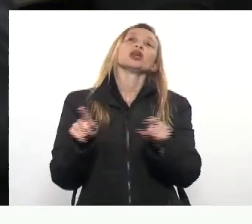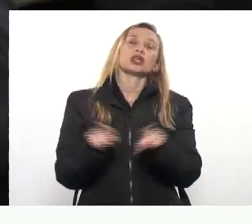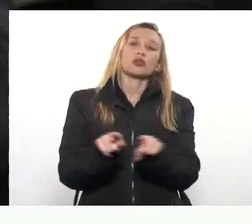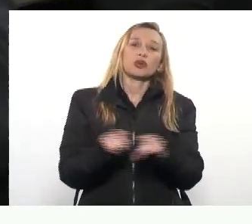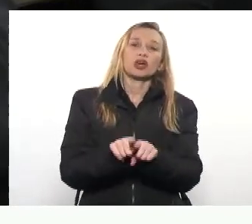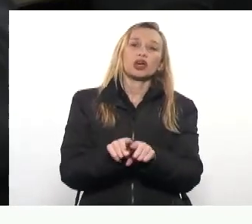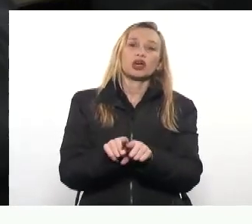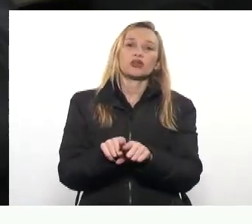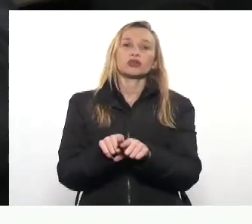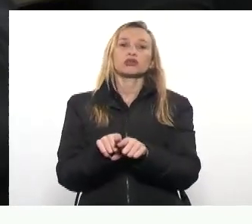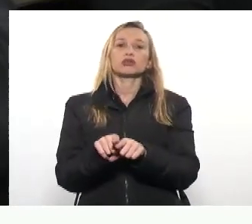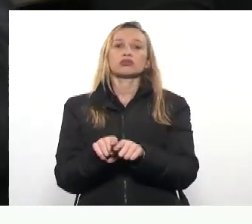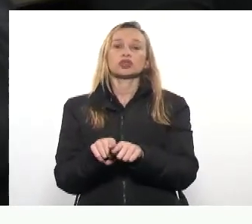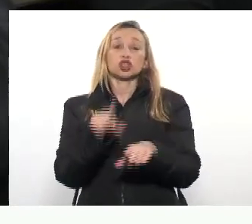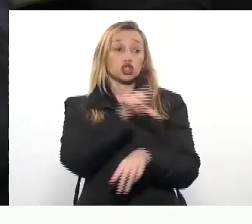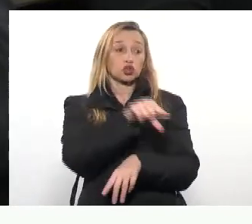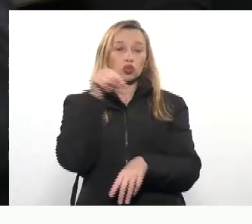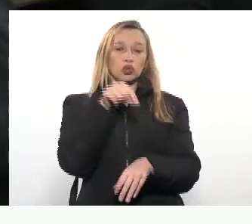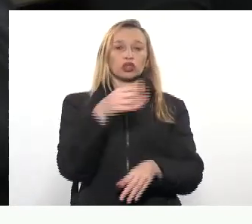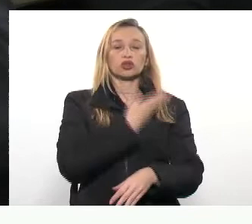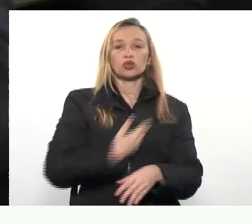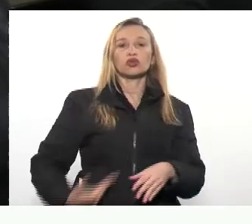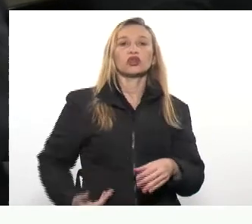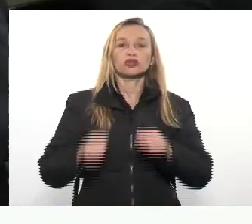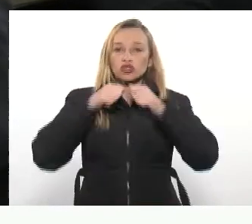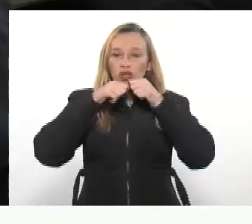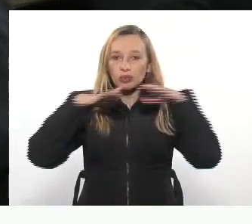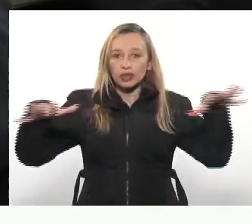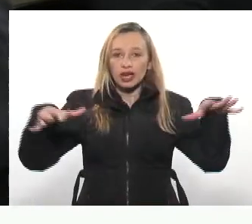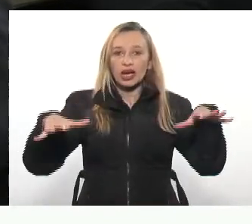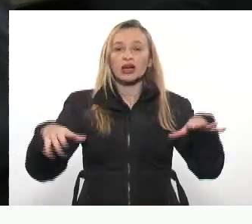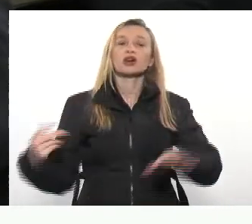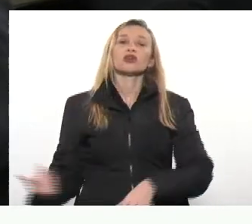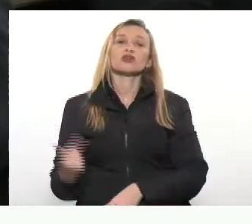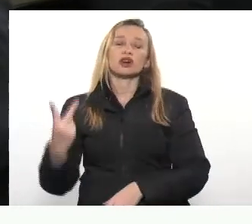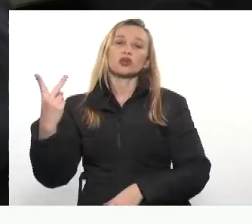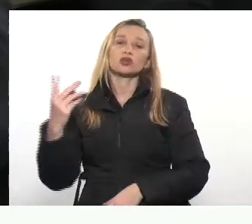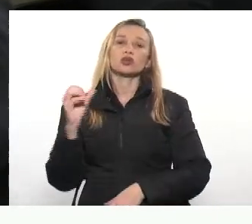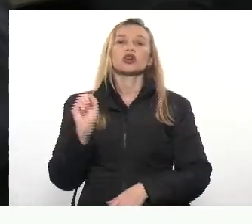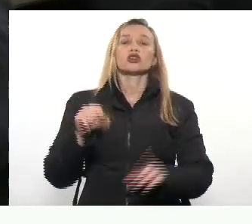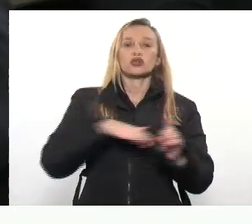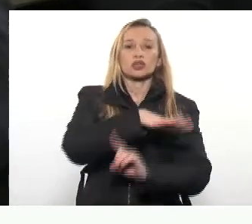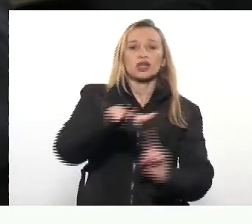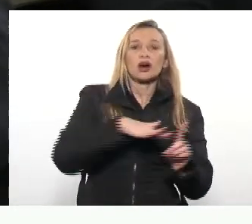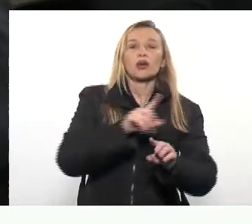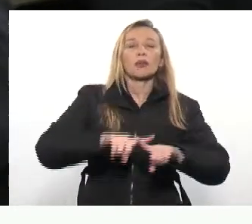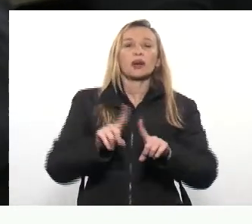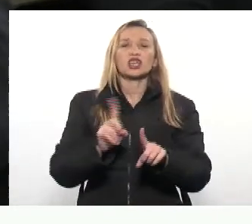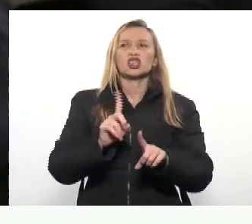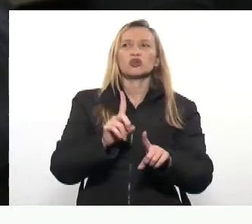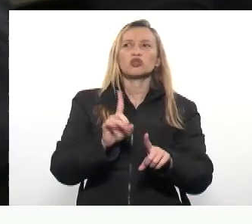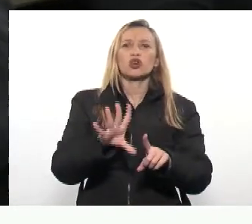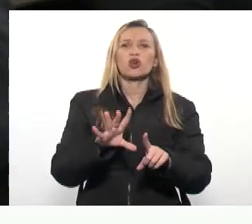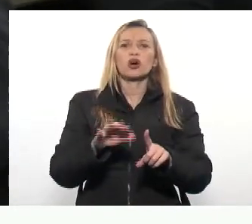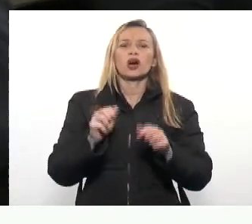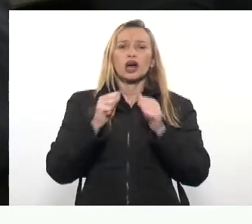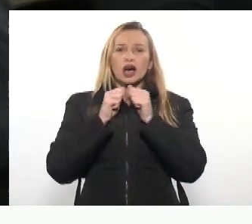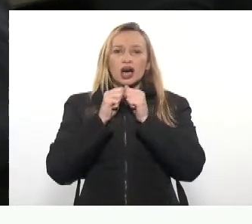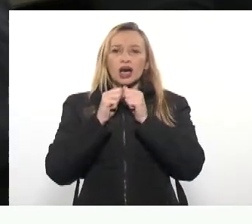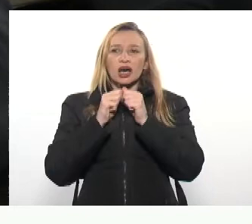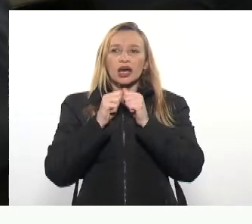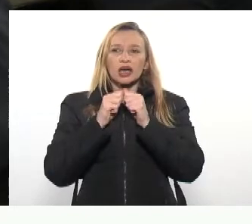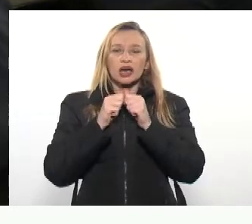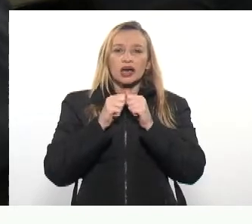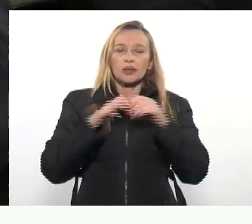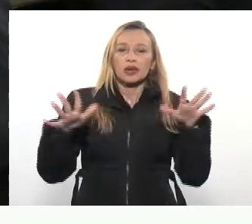é uma decisão de governo, no sentido de ampliar a tarifa social, mas não apenas ampliar, como tornar mais transparentes